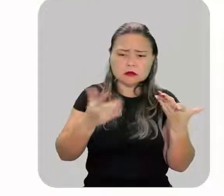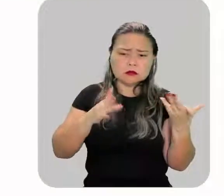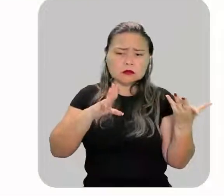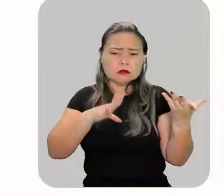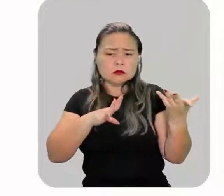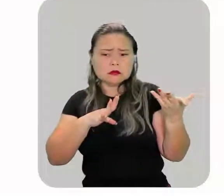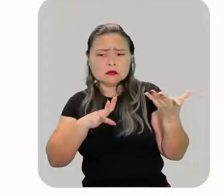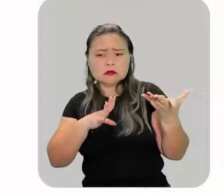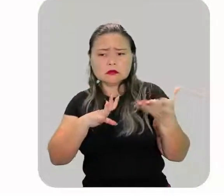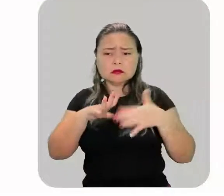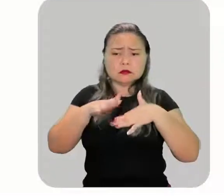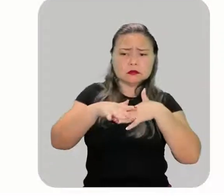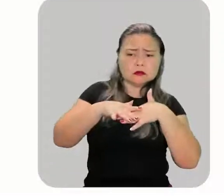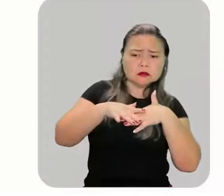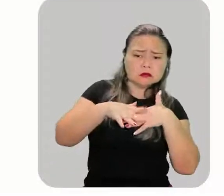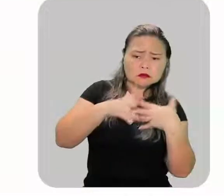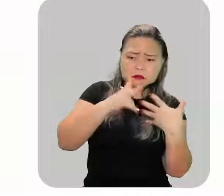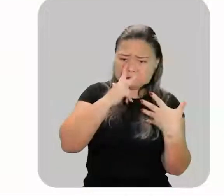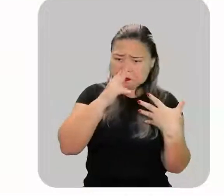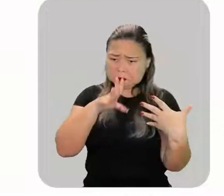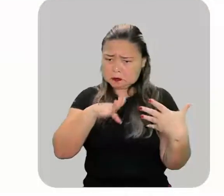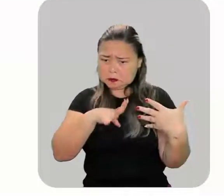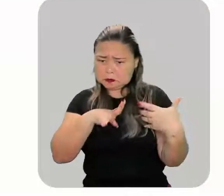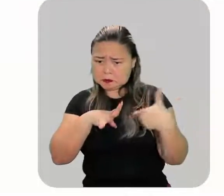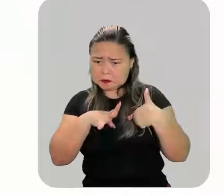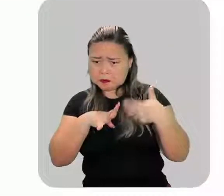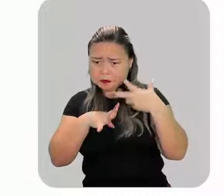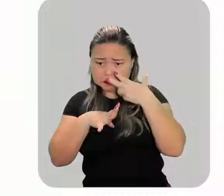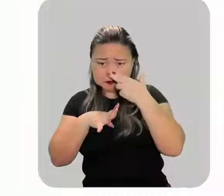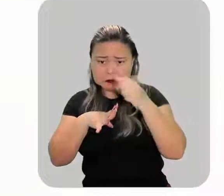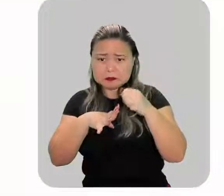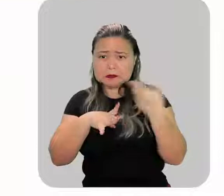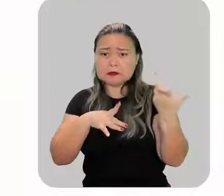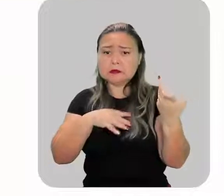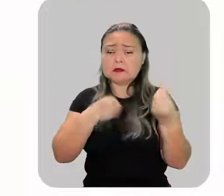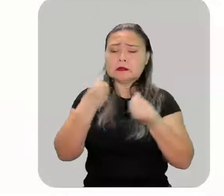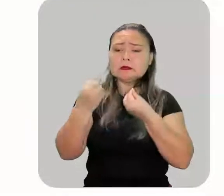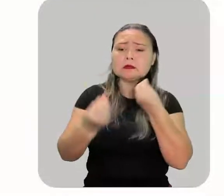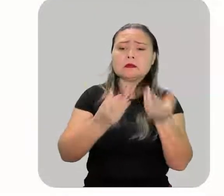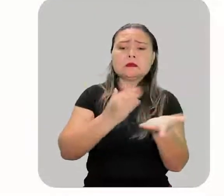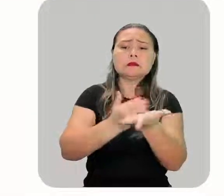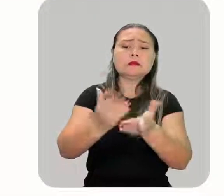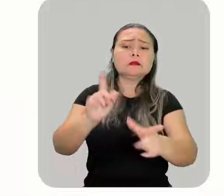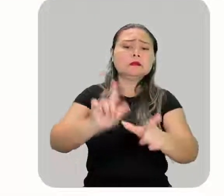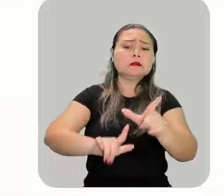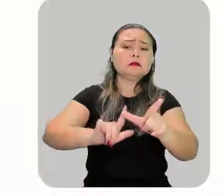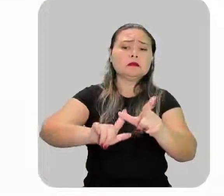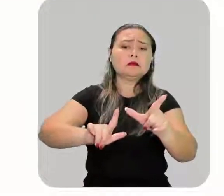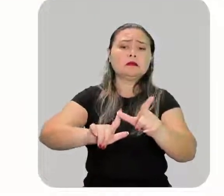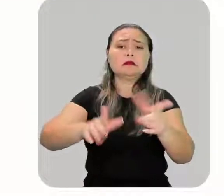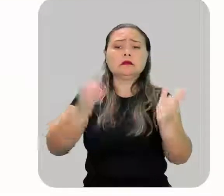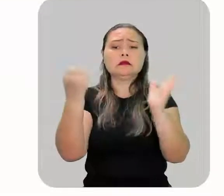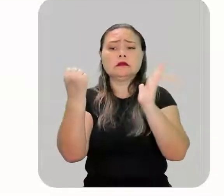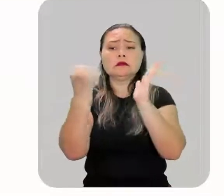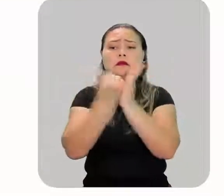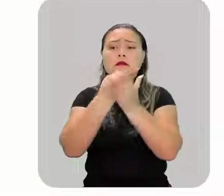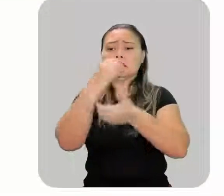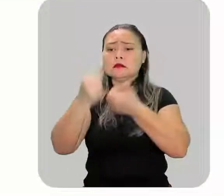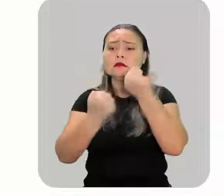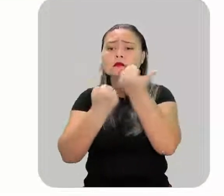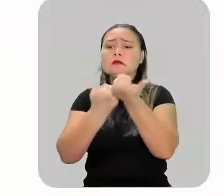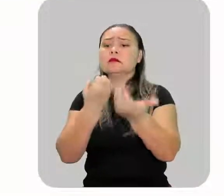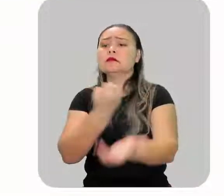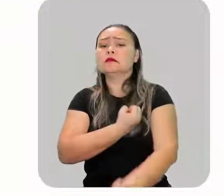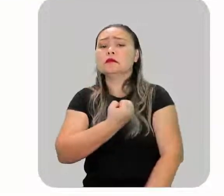português, Você lembra disso? Quando a gente usava letras? Quando a gente começou a fazer isso? Letras, símbolos no lugar de